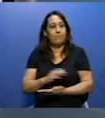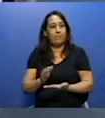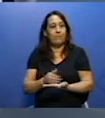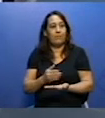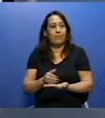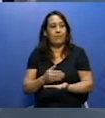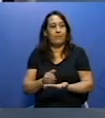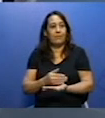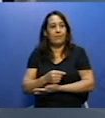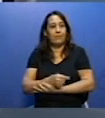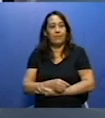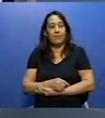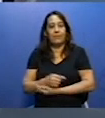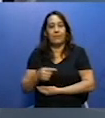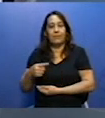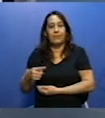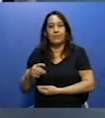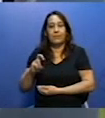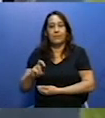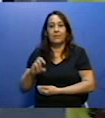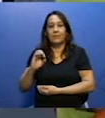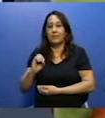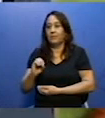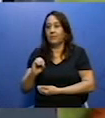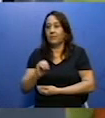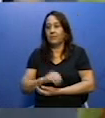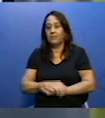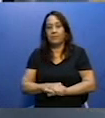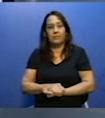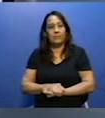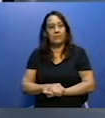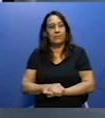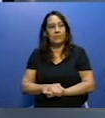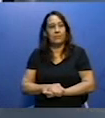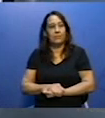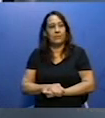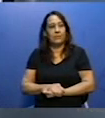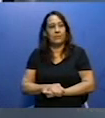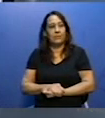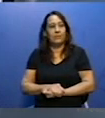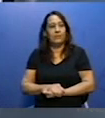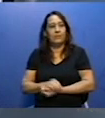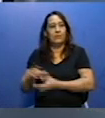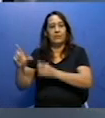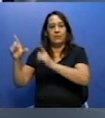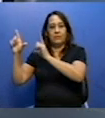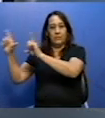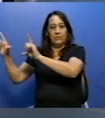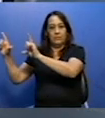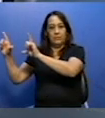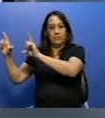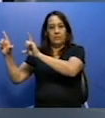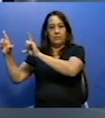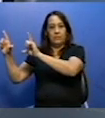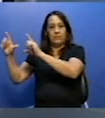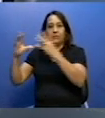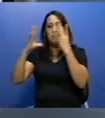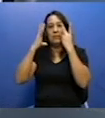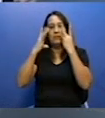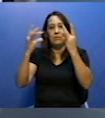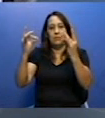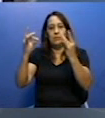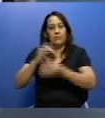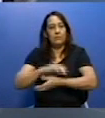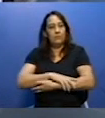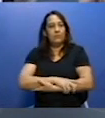Página 150. Olha essa imagem aqui. São o quê? Do que a gente está falando? Estamos aprendendo sobre